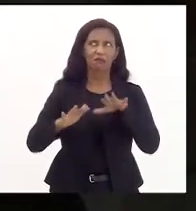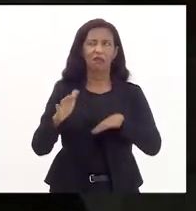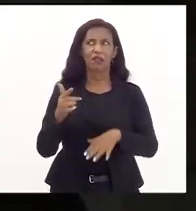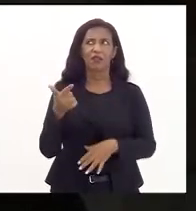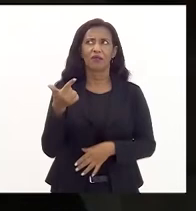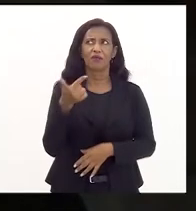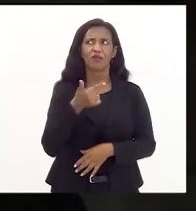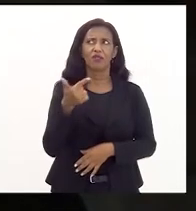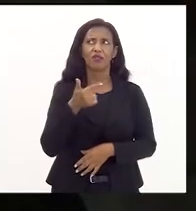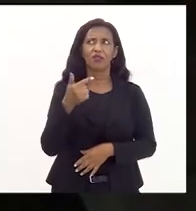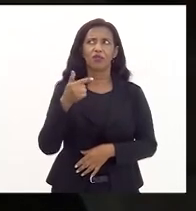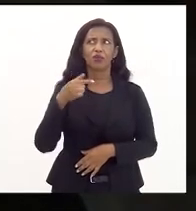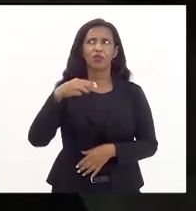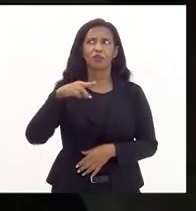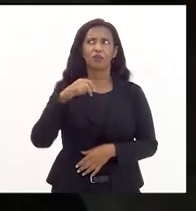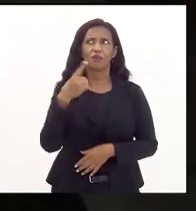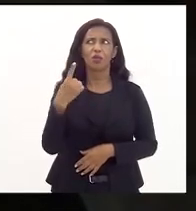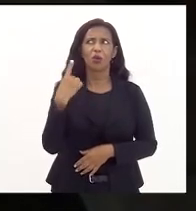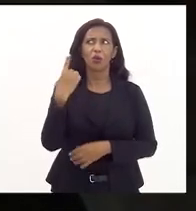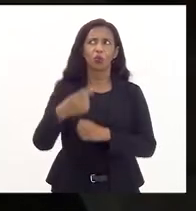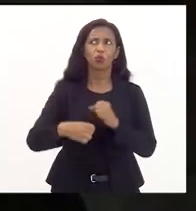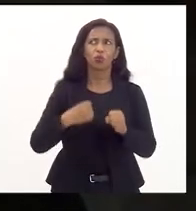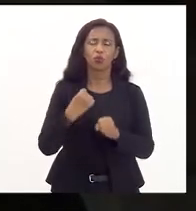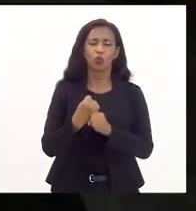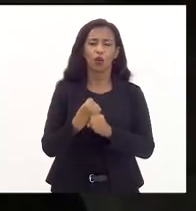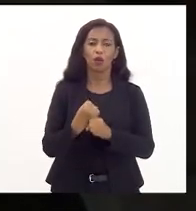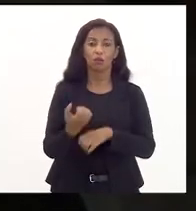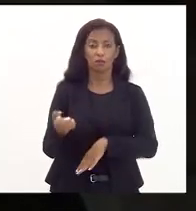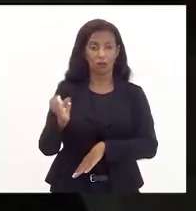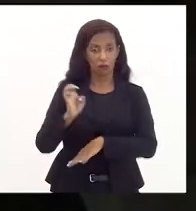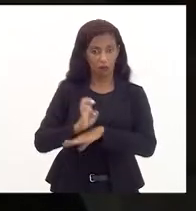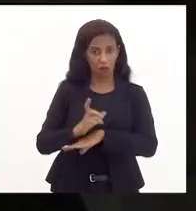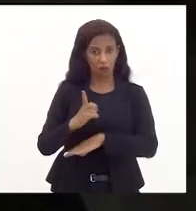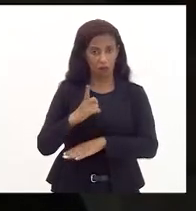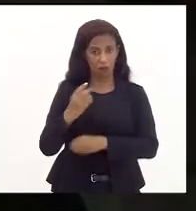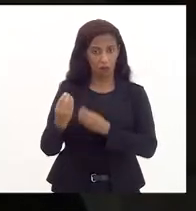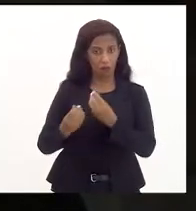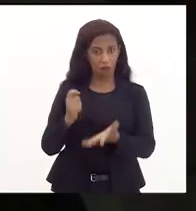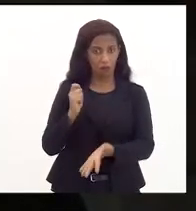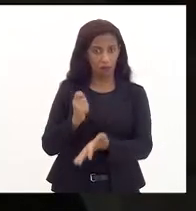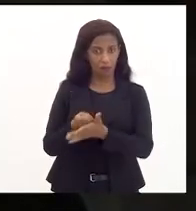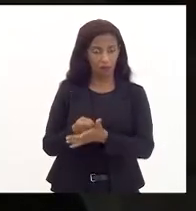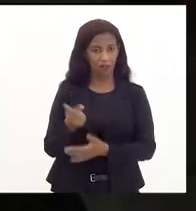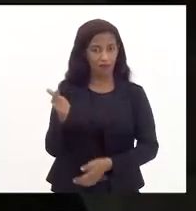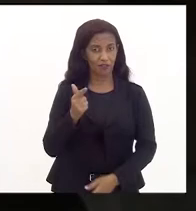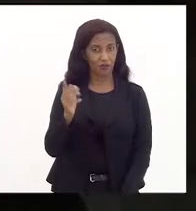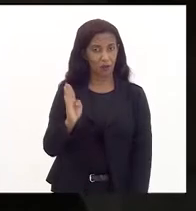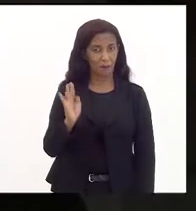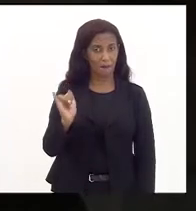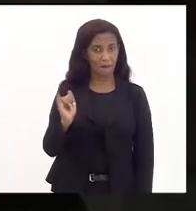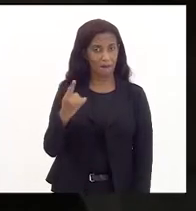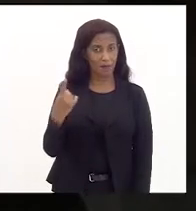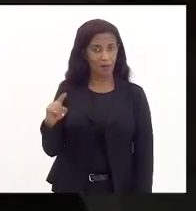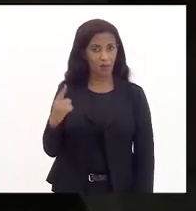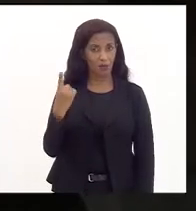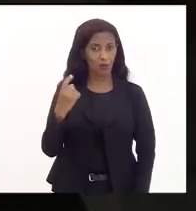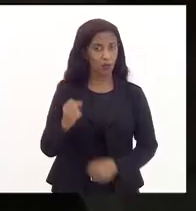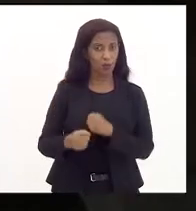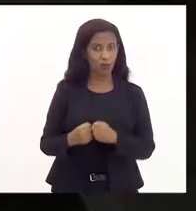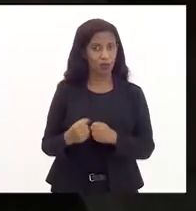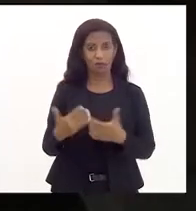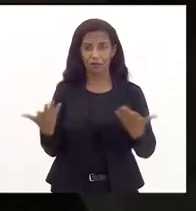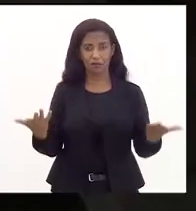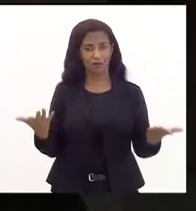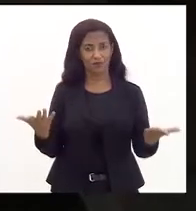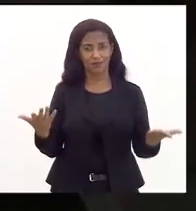22 bilhões por ano. O Estado tem como pagar 22 bilhões por ano? Claro que